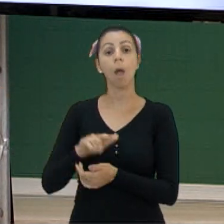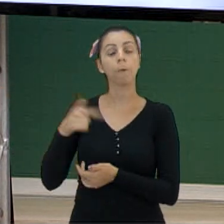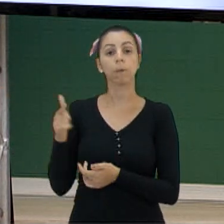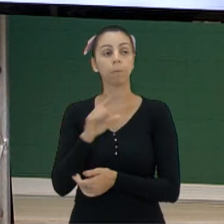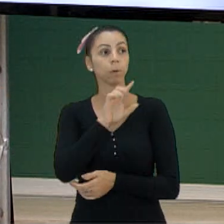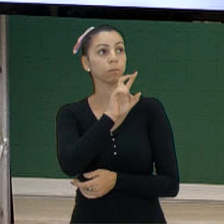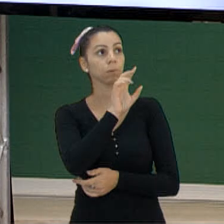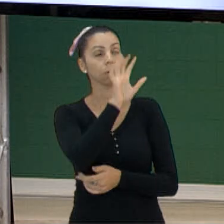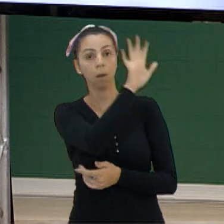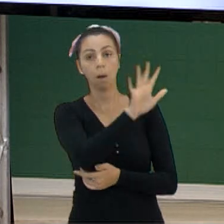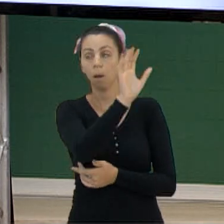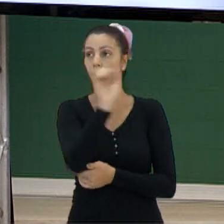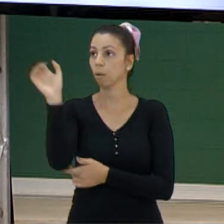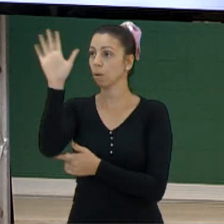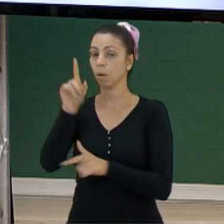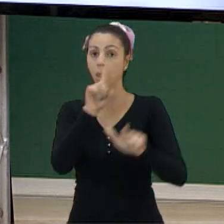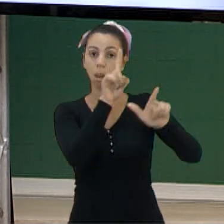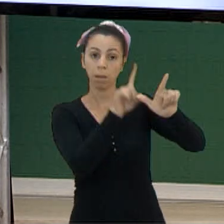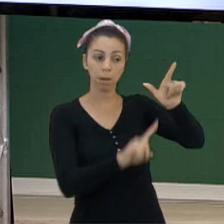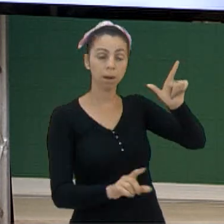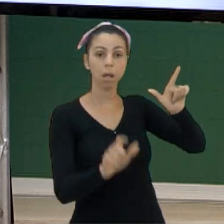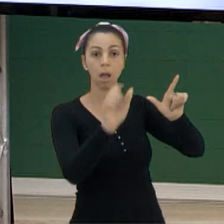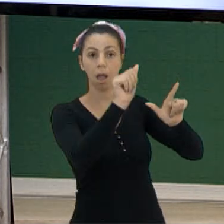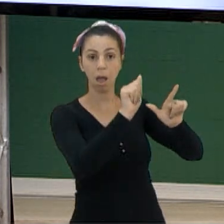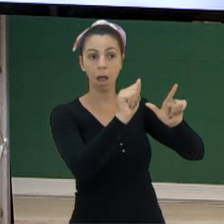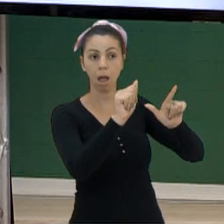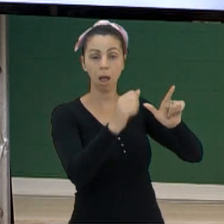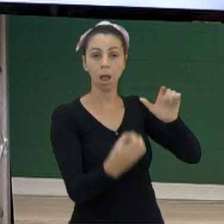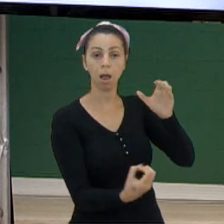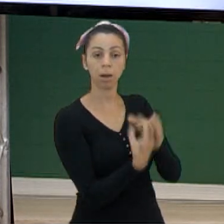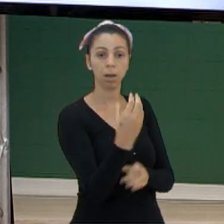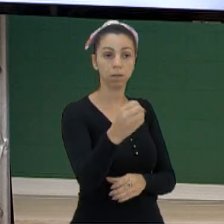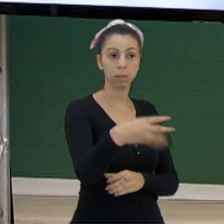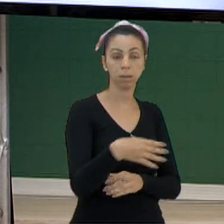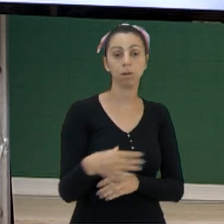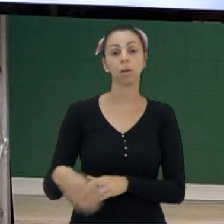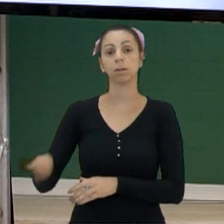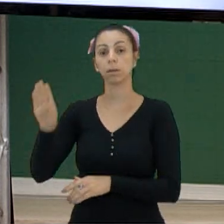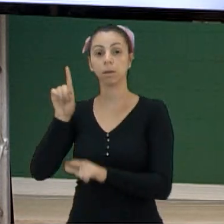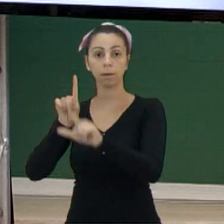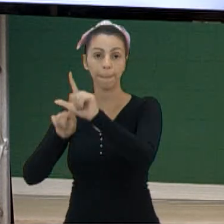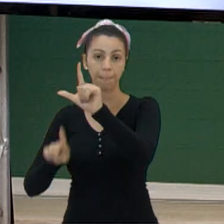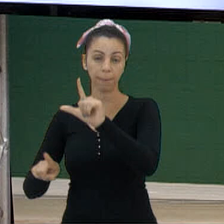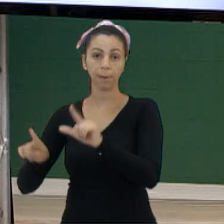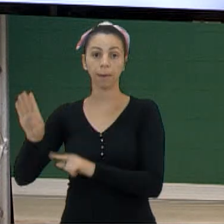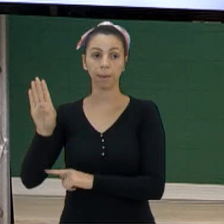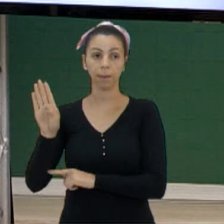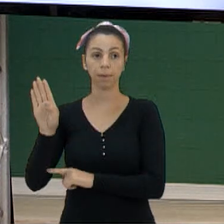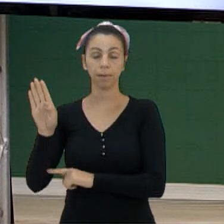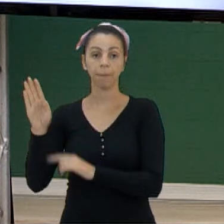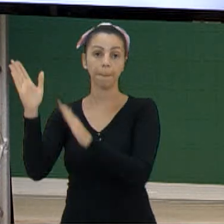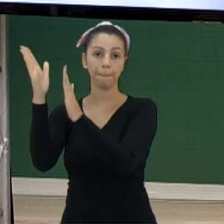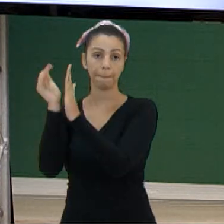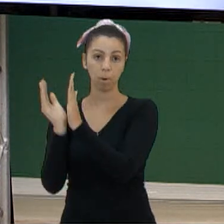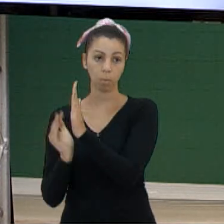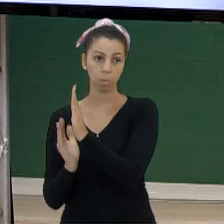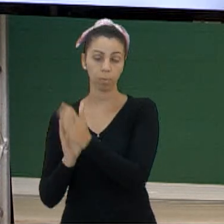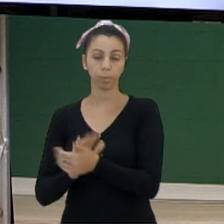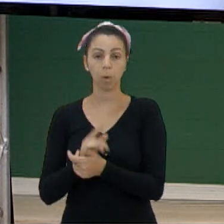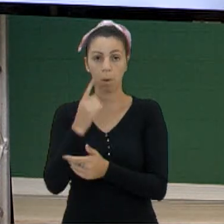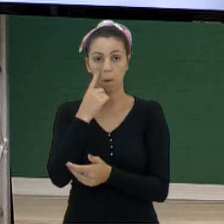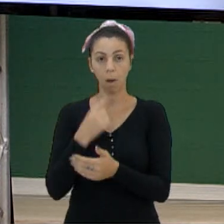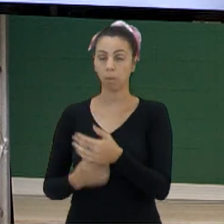qual período artístico. Letra A, Renascimento, letra B, Barroco. Foi bem fácil, Renascimento, Barroco pela ordem. Então, vamos lá ver a